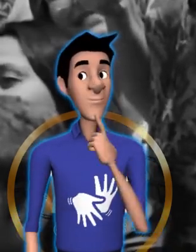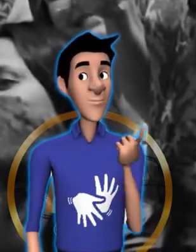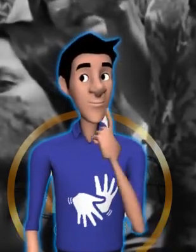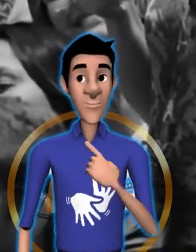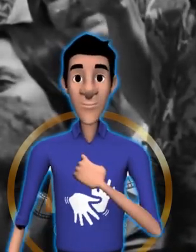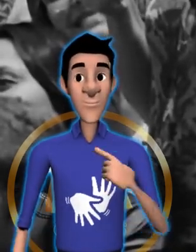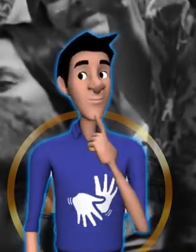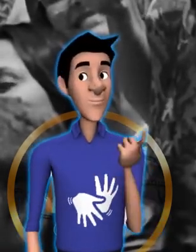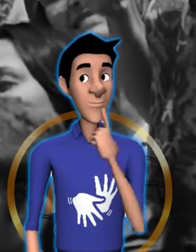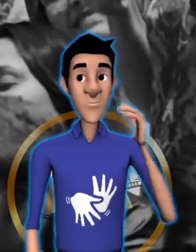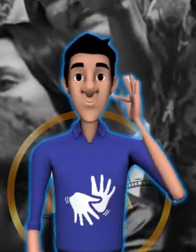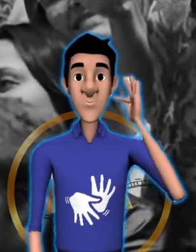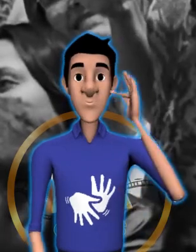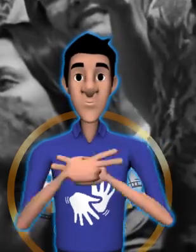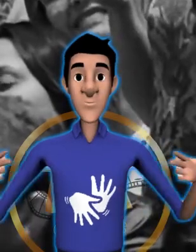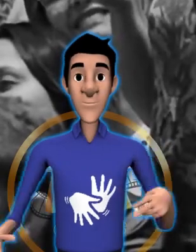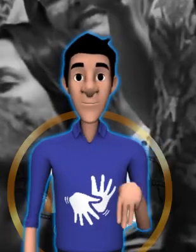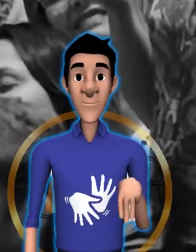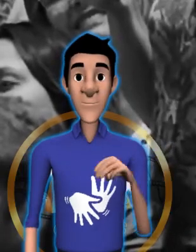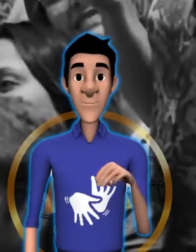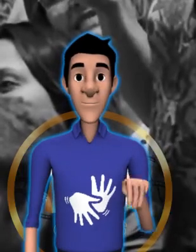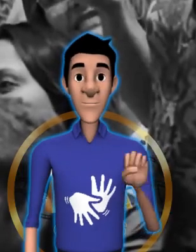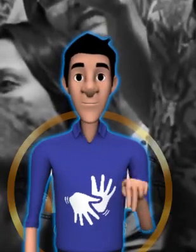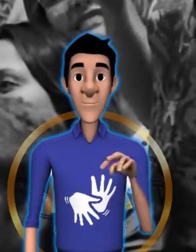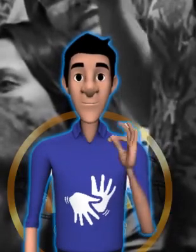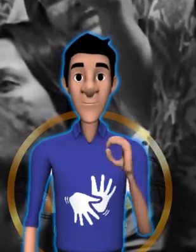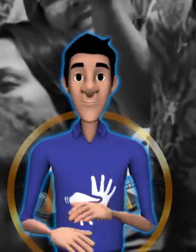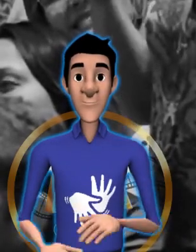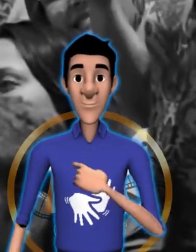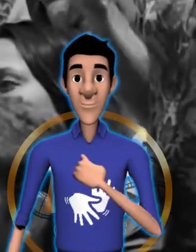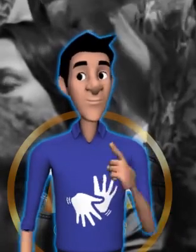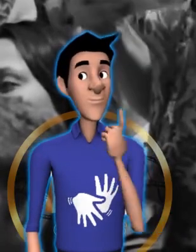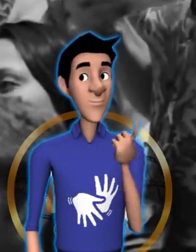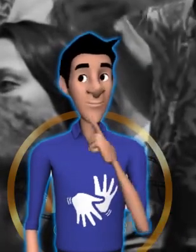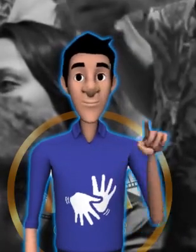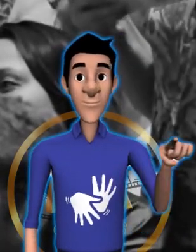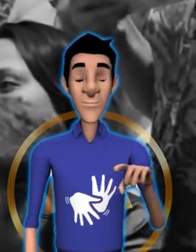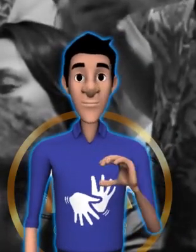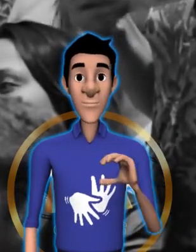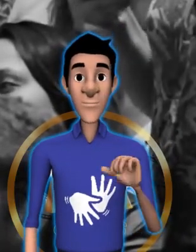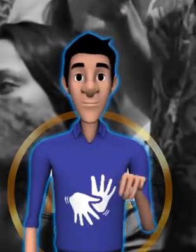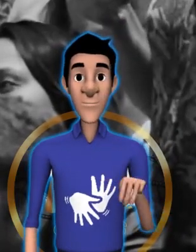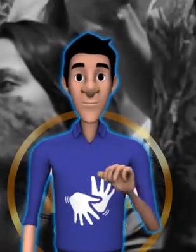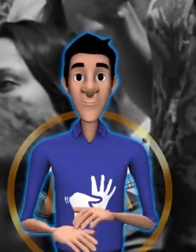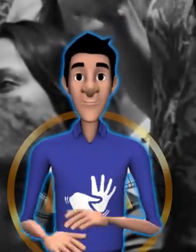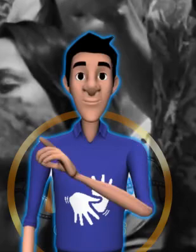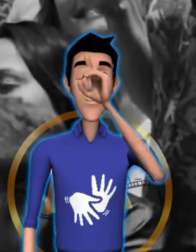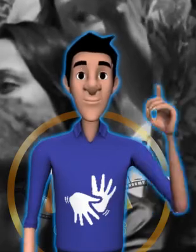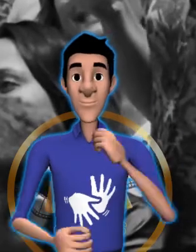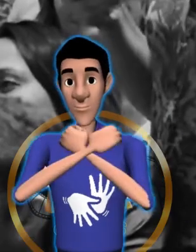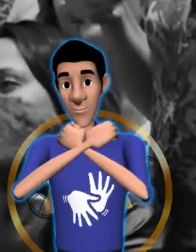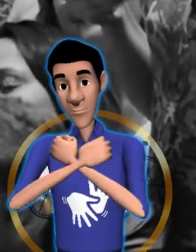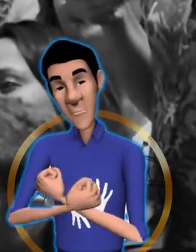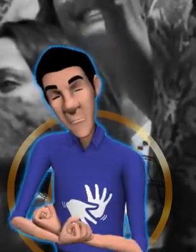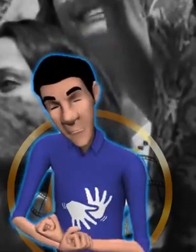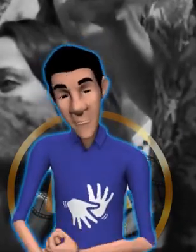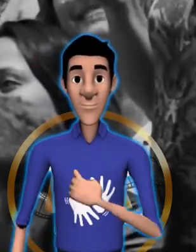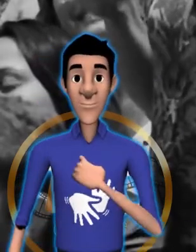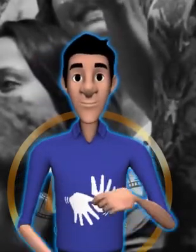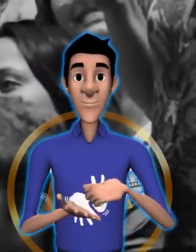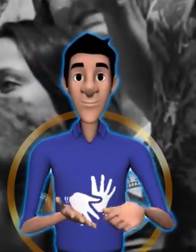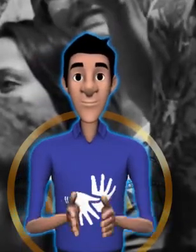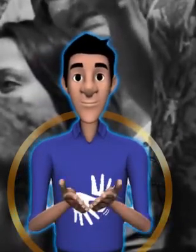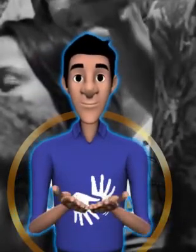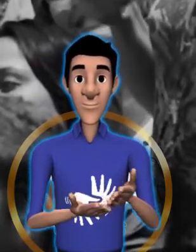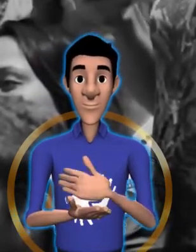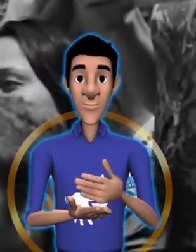momento algum, eu vi obstáculo. Porque eu sabia que isso aqui tinha algum motivo para você ter falado. Eu decidi que